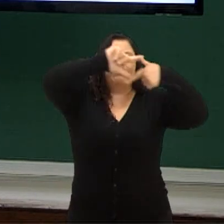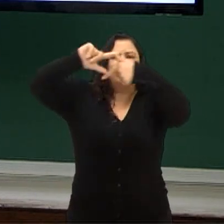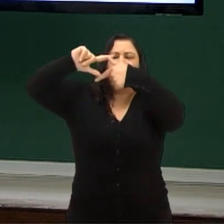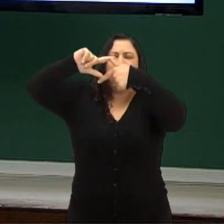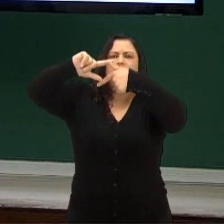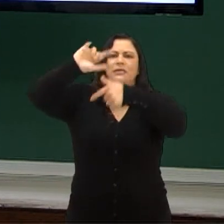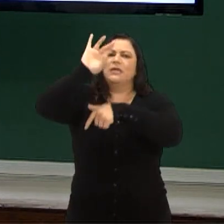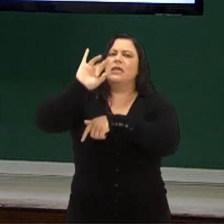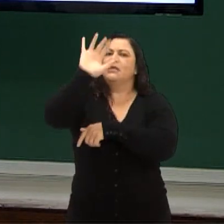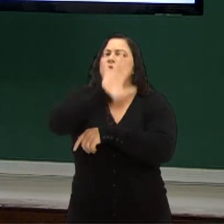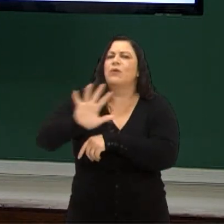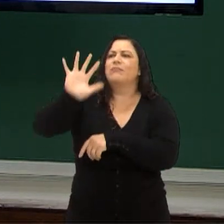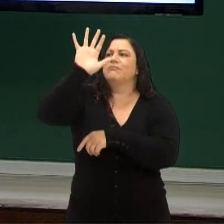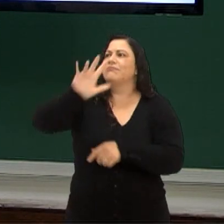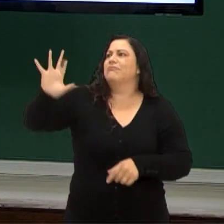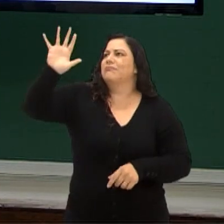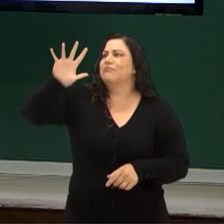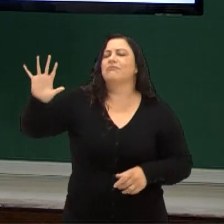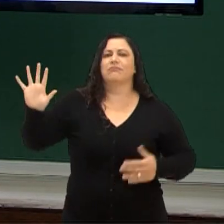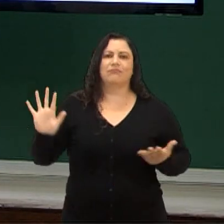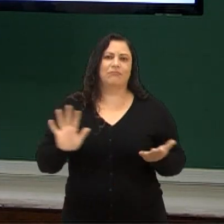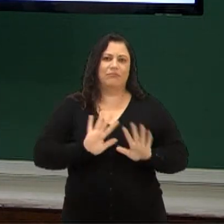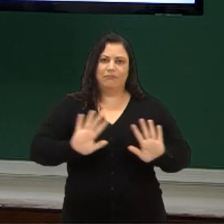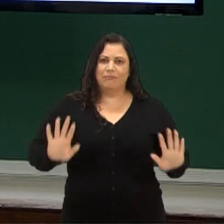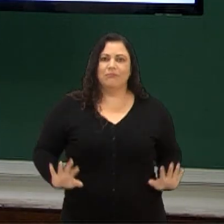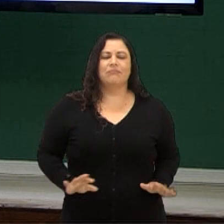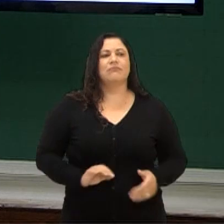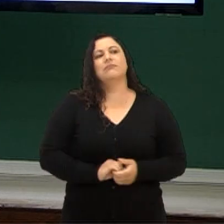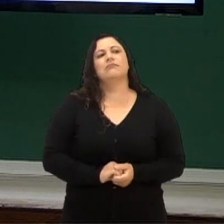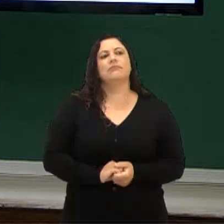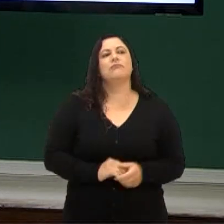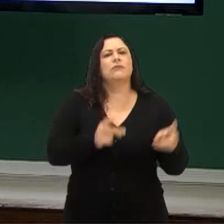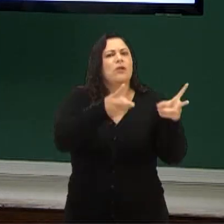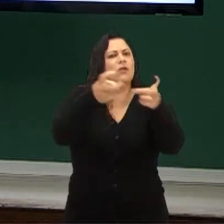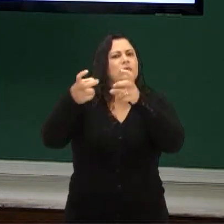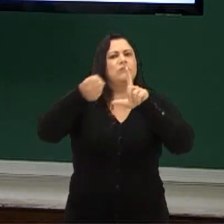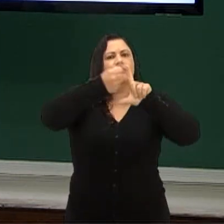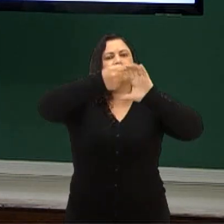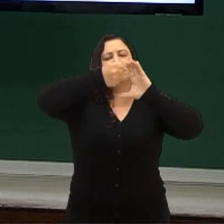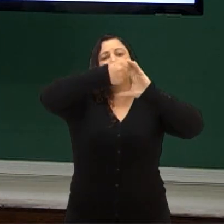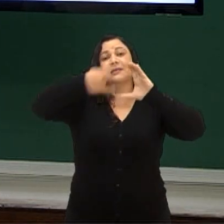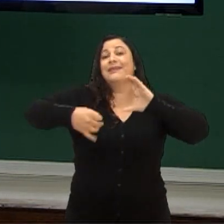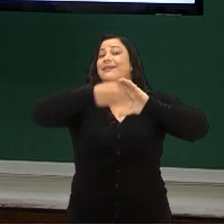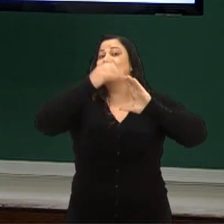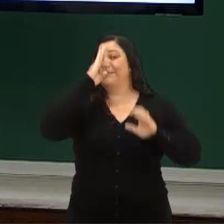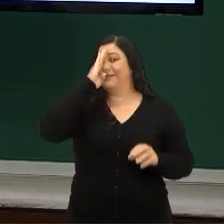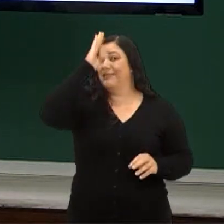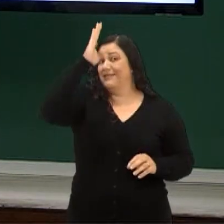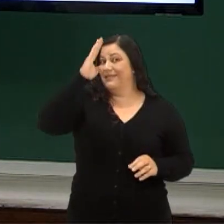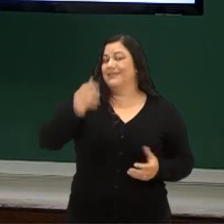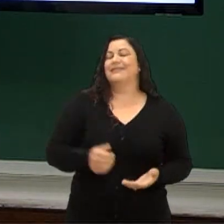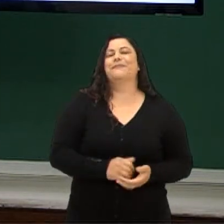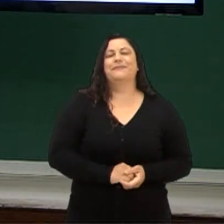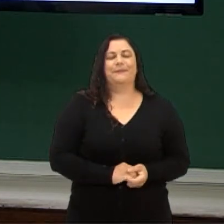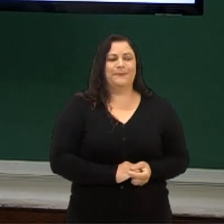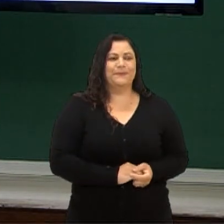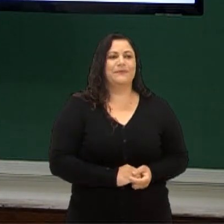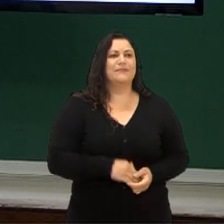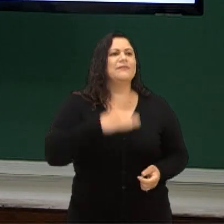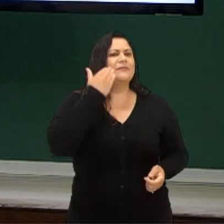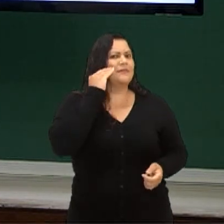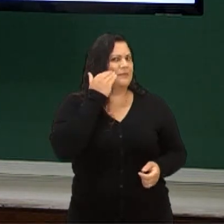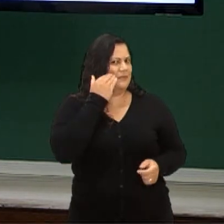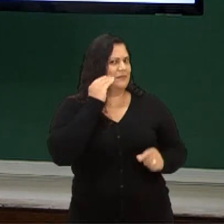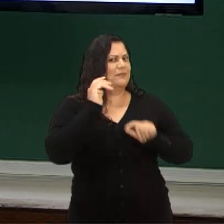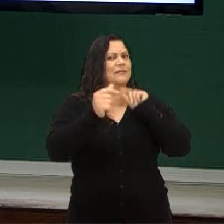verbal, certo? É muito comum isso. Observamos as características principais da tirinha. Entendemos a linguagem empregada